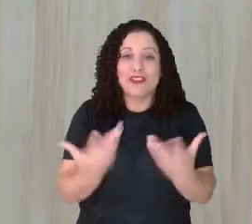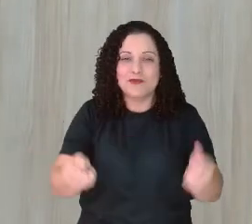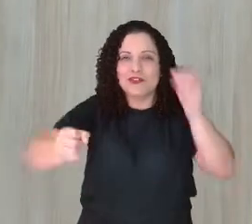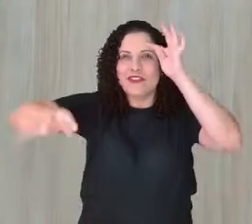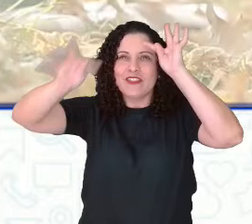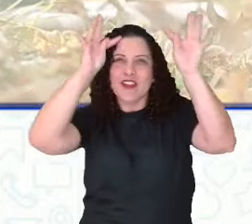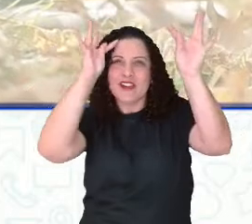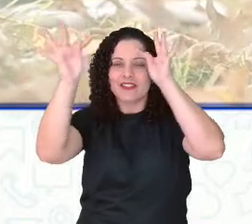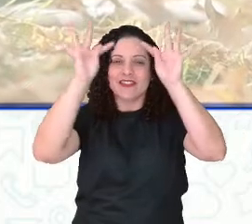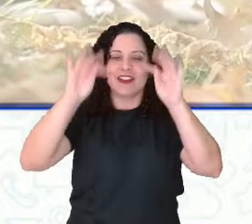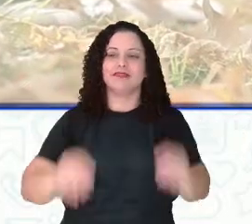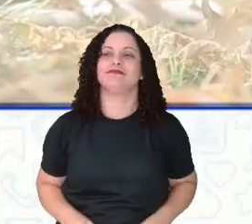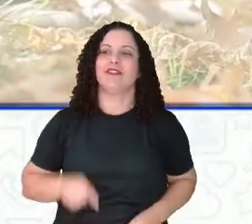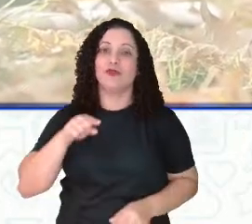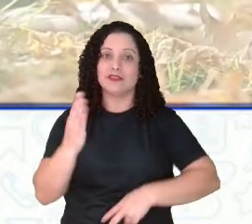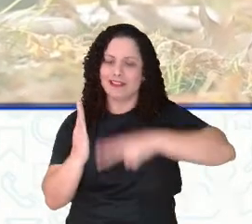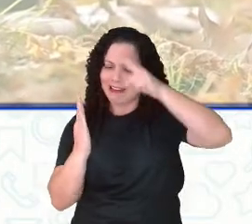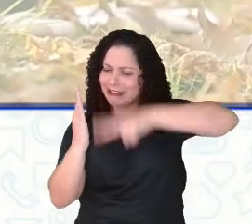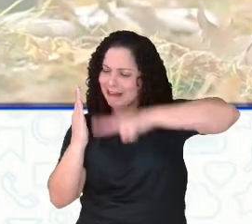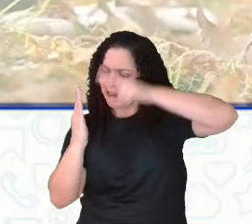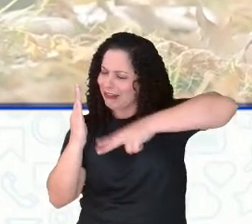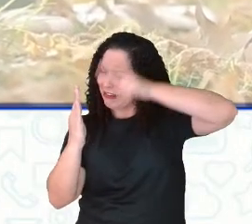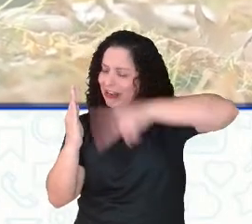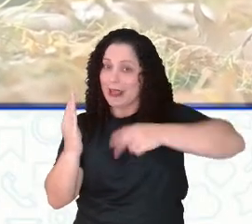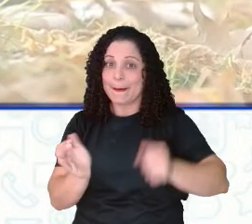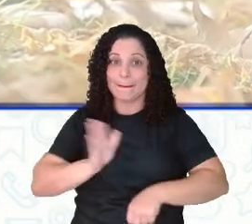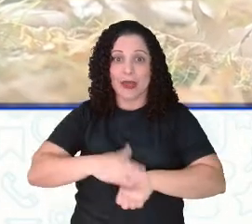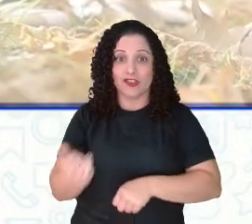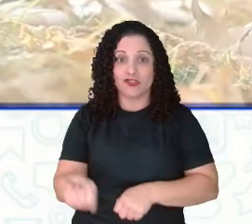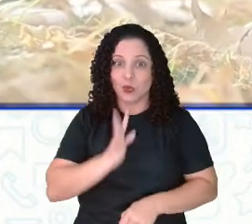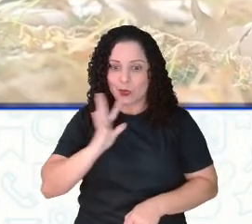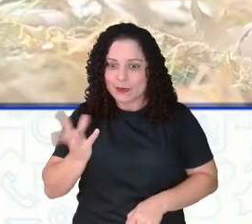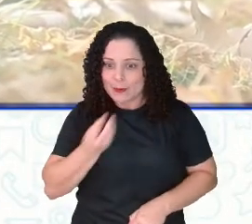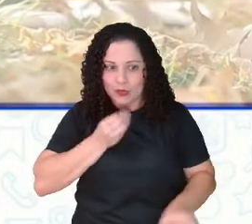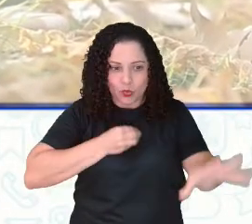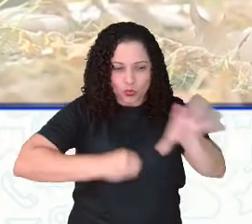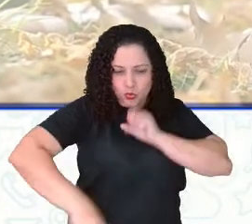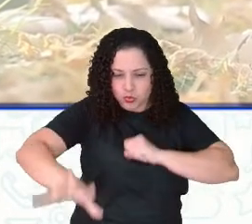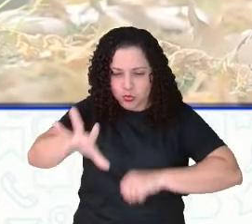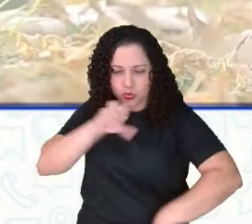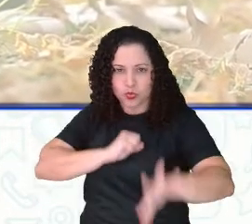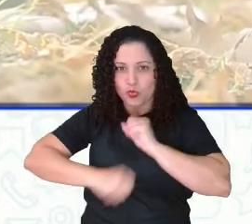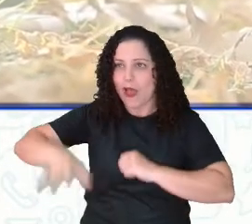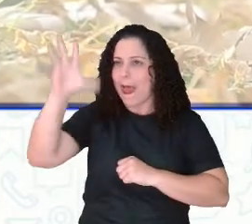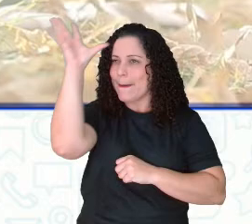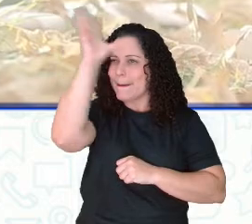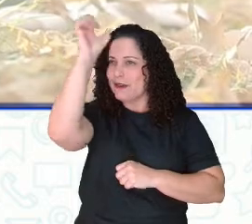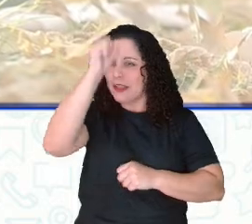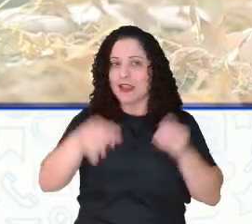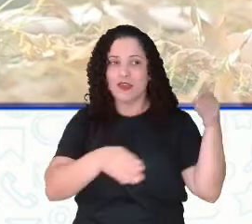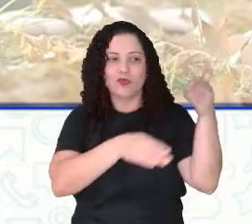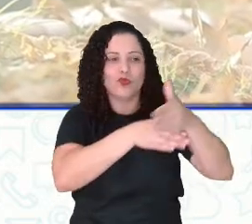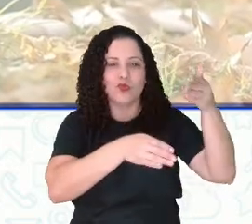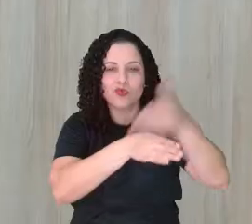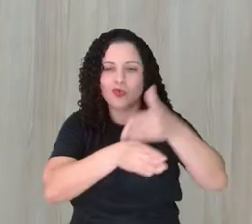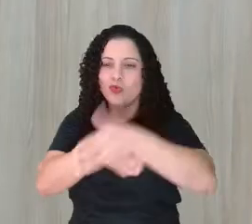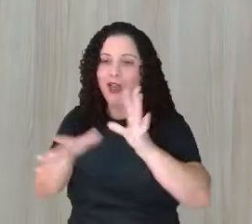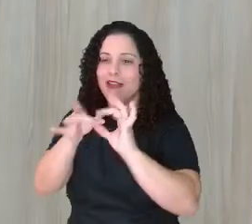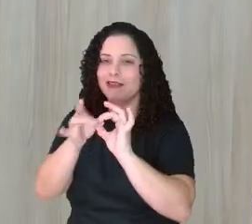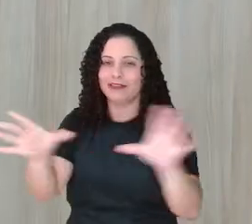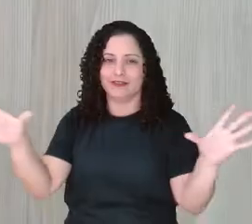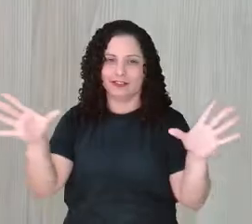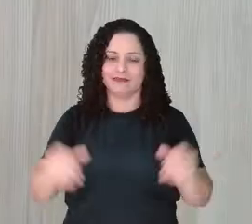agora. Quanto mais você lê, mais coisas você vai saber. Quanto mais você aprende, a mais lugares você irá. Não é verdade isso? É verdade,